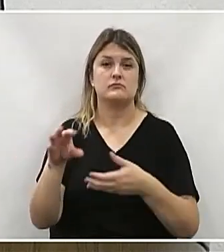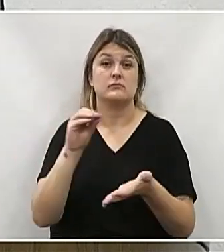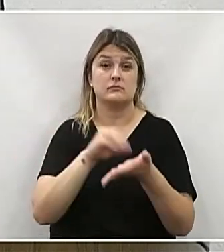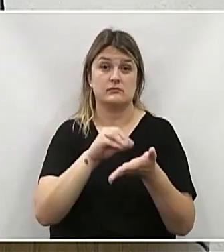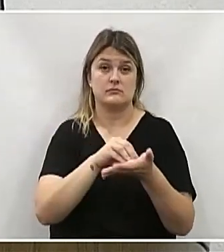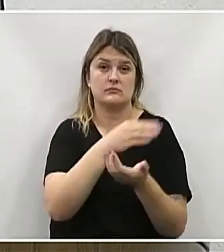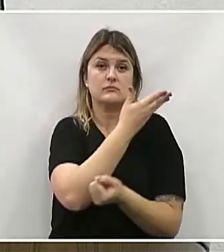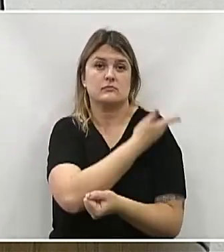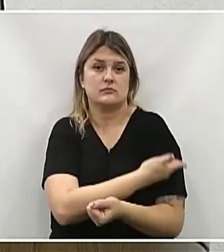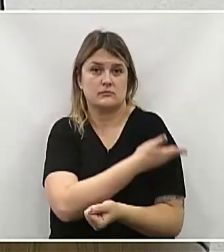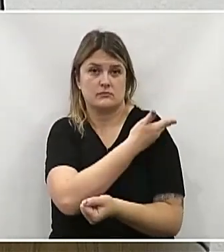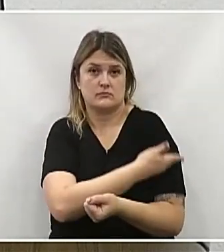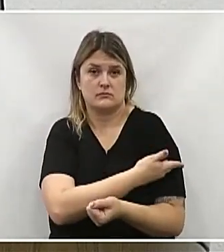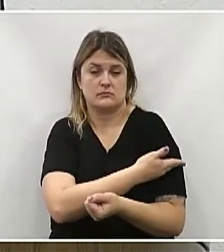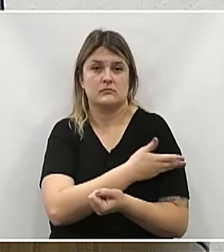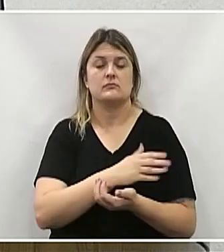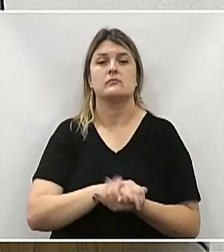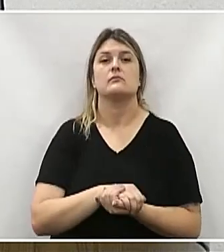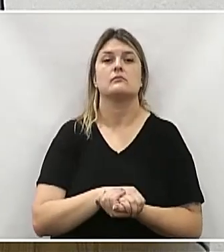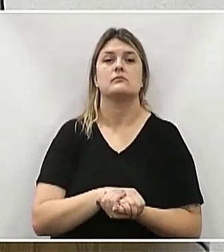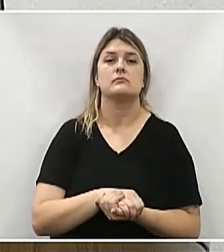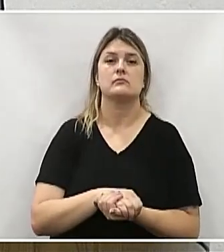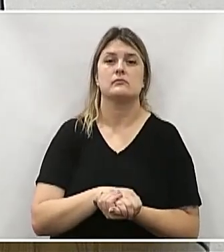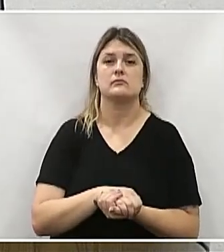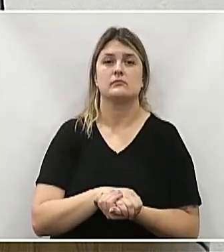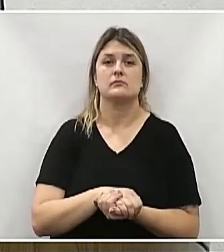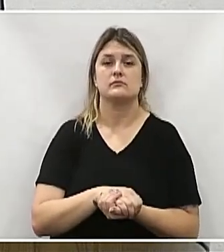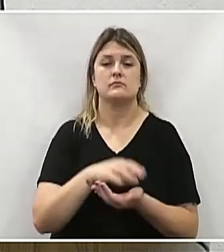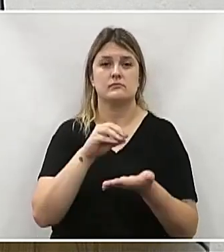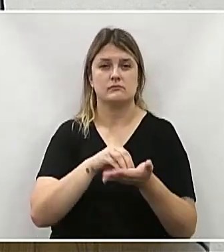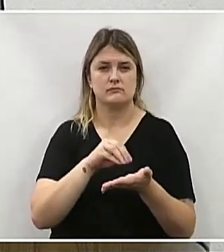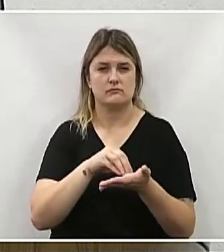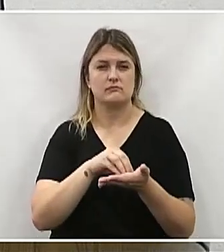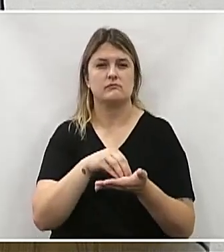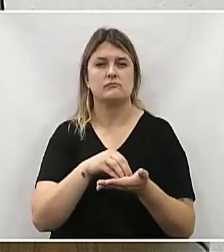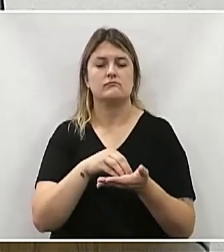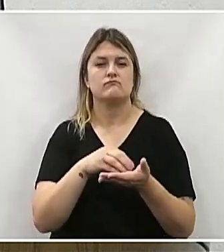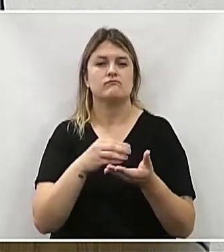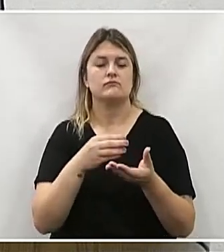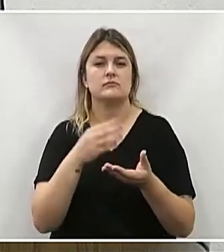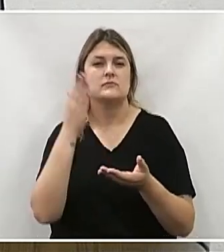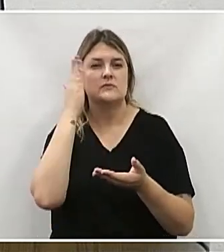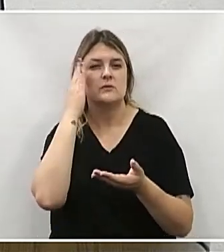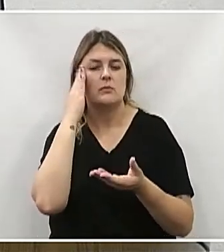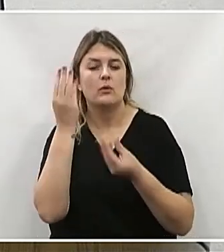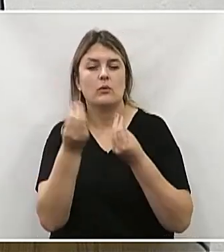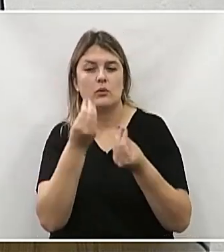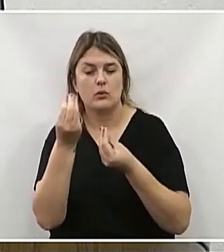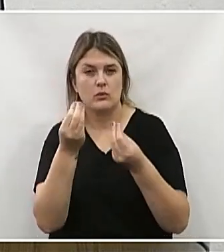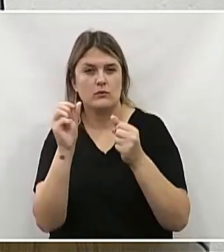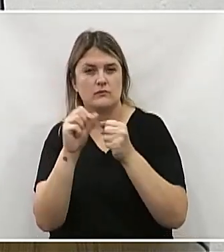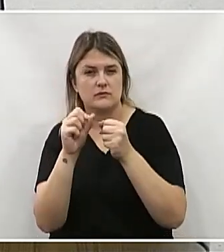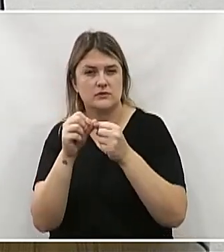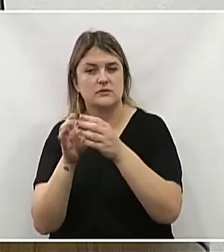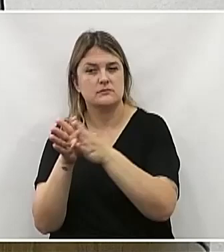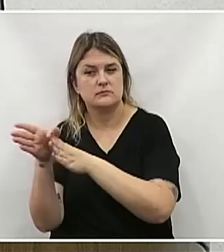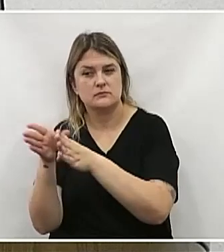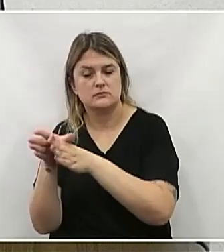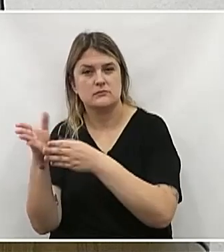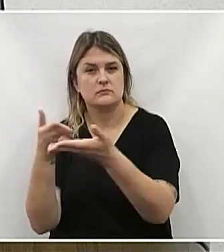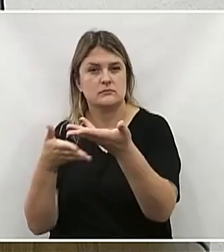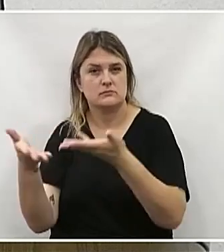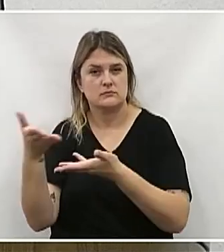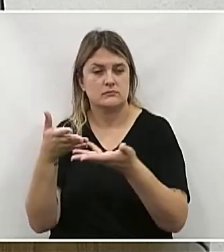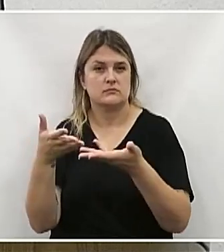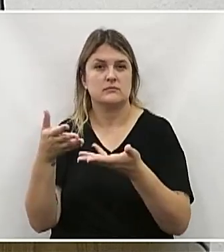de Treinamento por falta de habilidade nesse manejo e de responsabilização das pessoas que estão fazendo